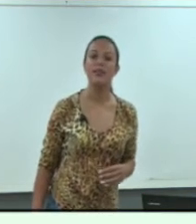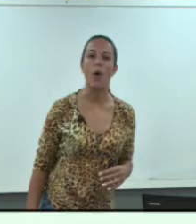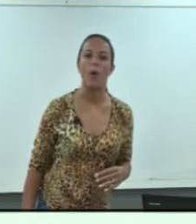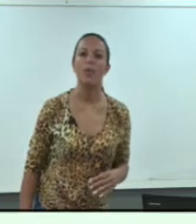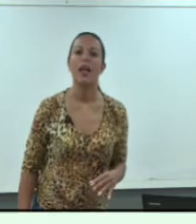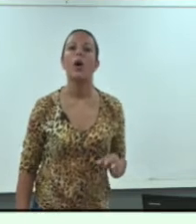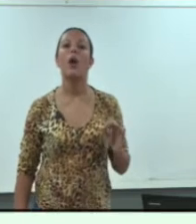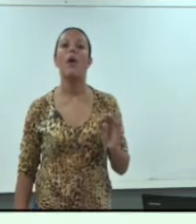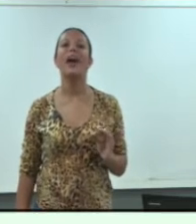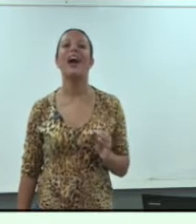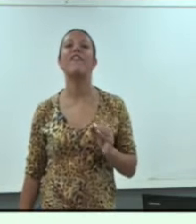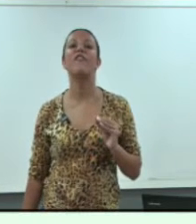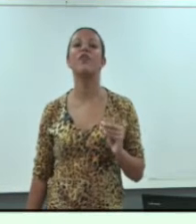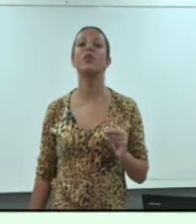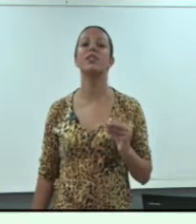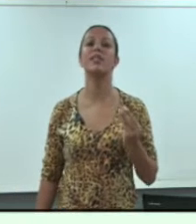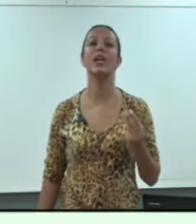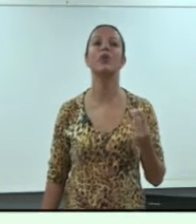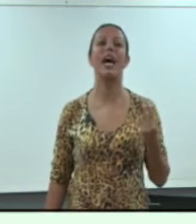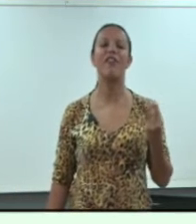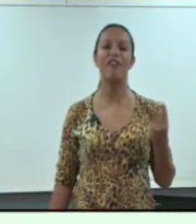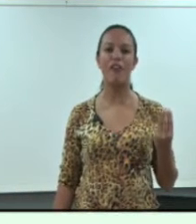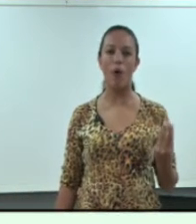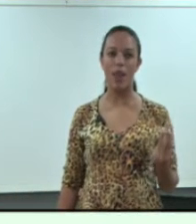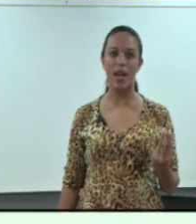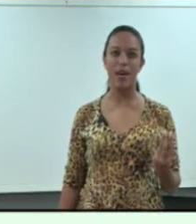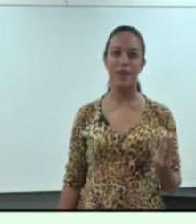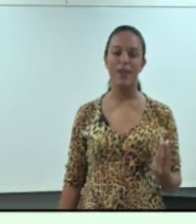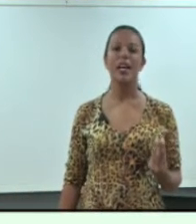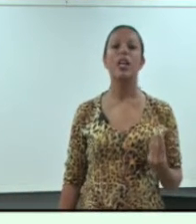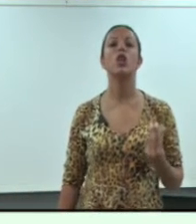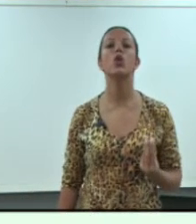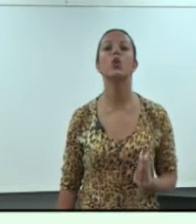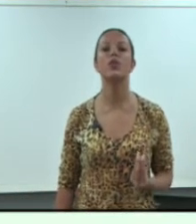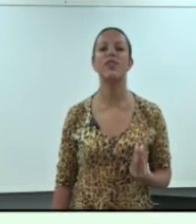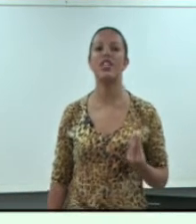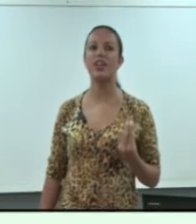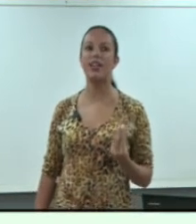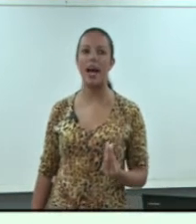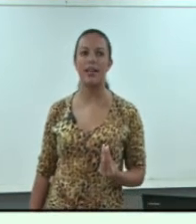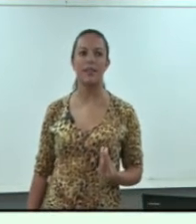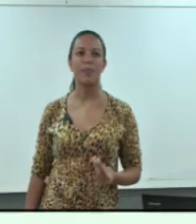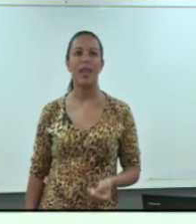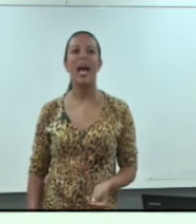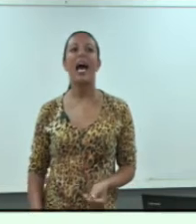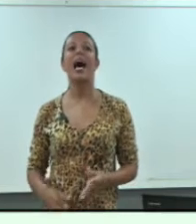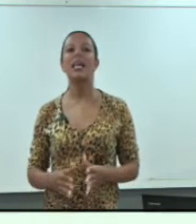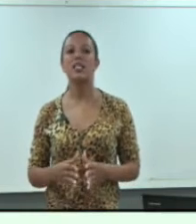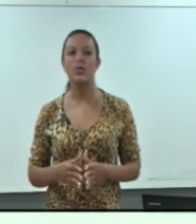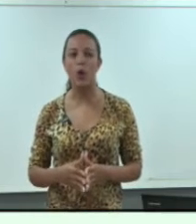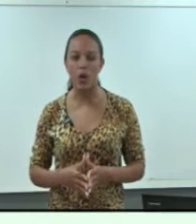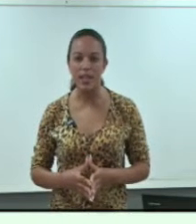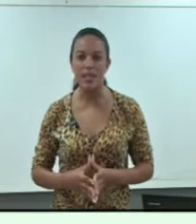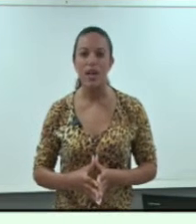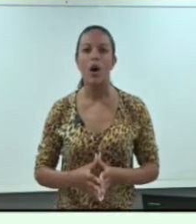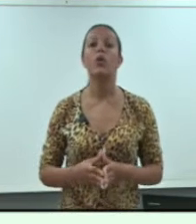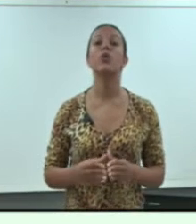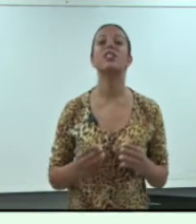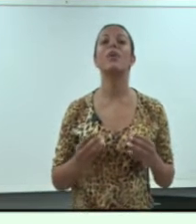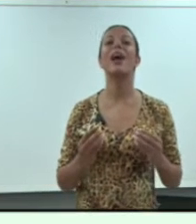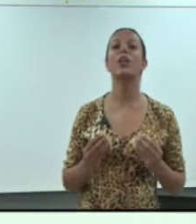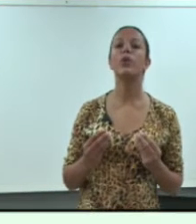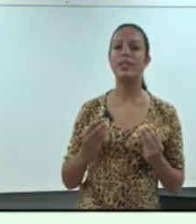olha só Qual é a função da folha nos vegetais as